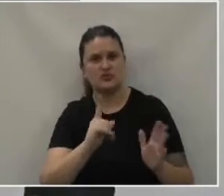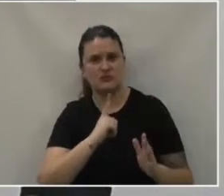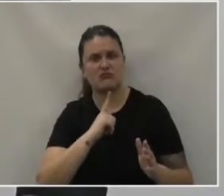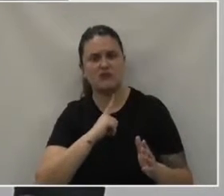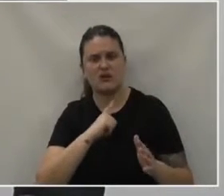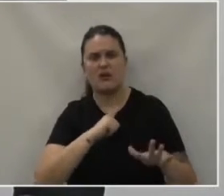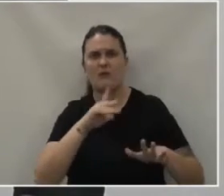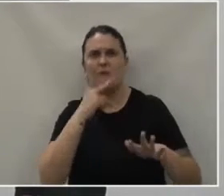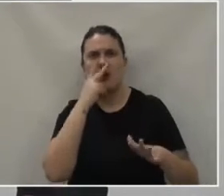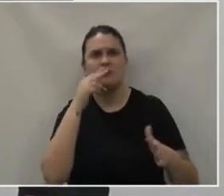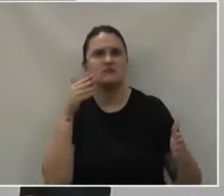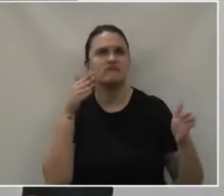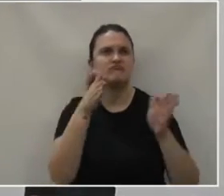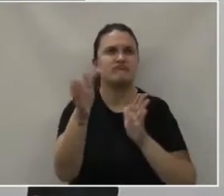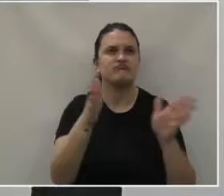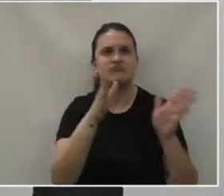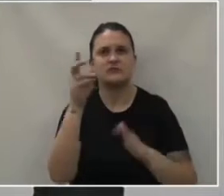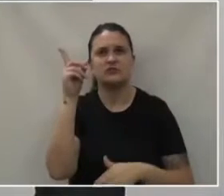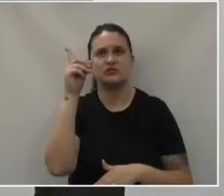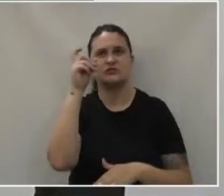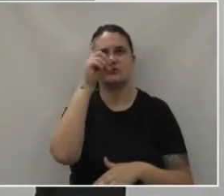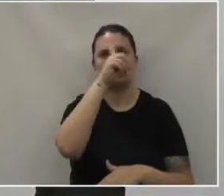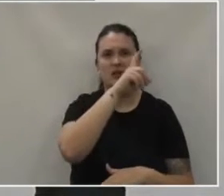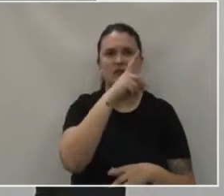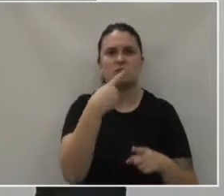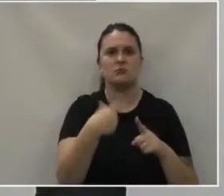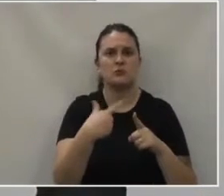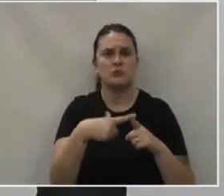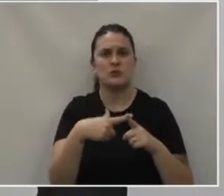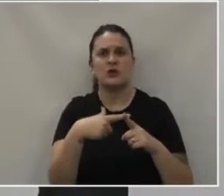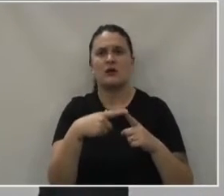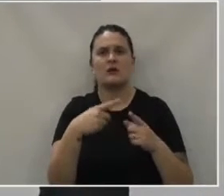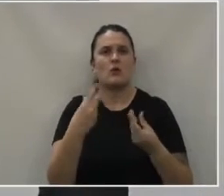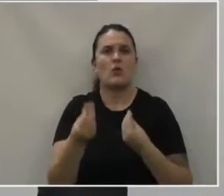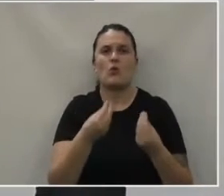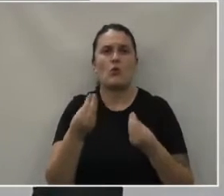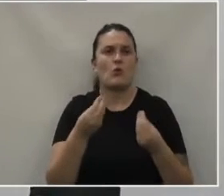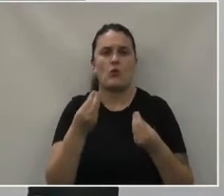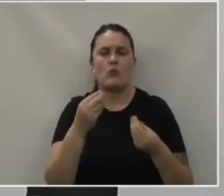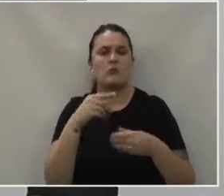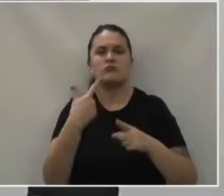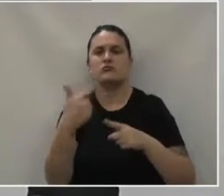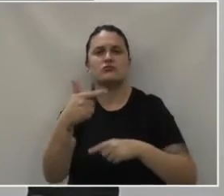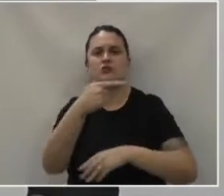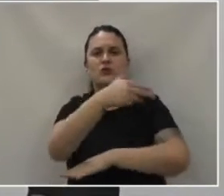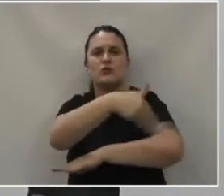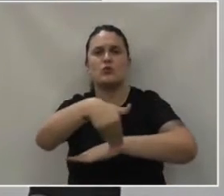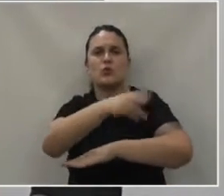determinada dificuldade por parte do recebimento do endereçamento postal.